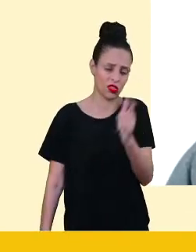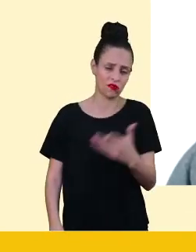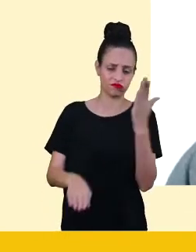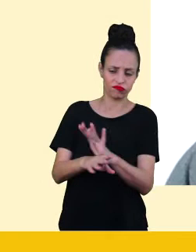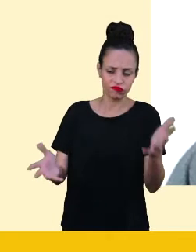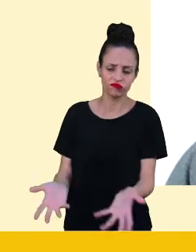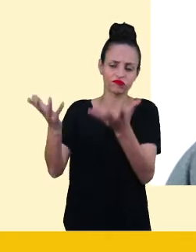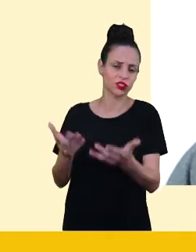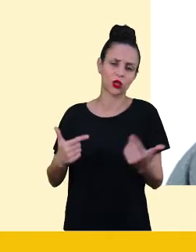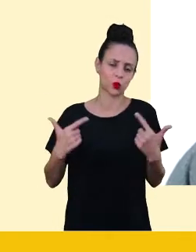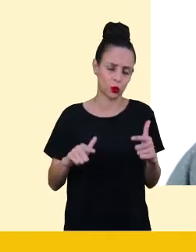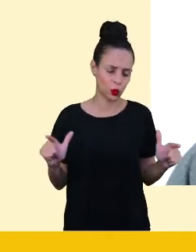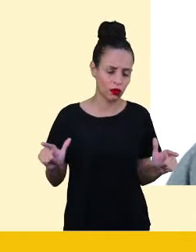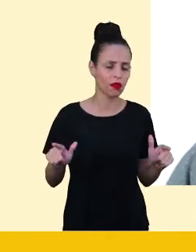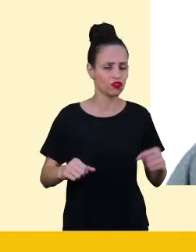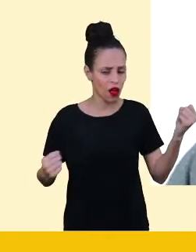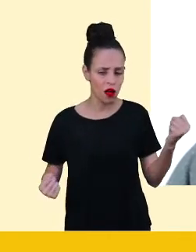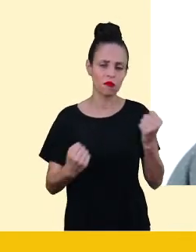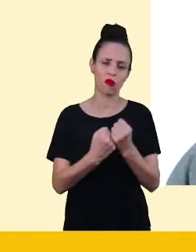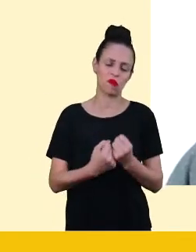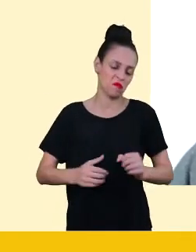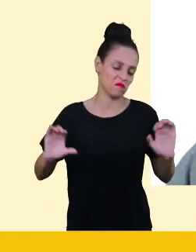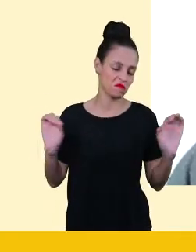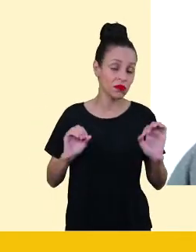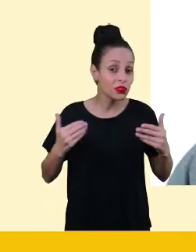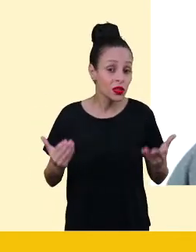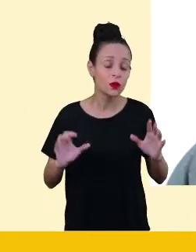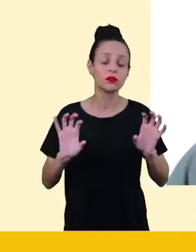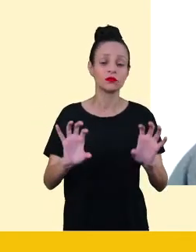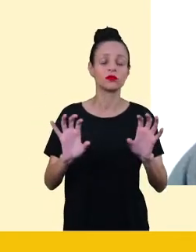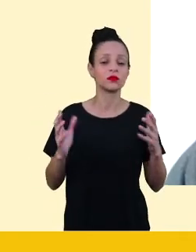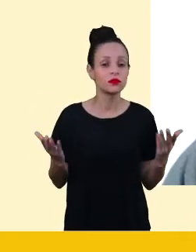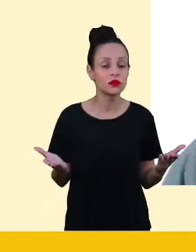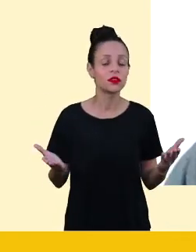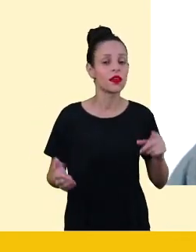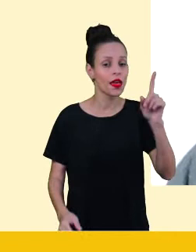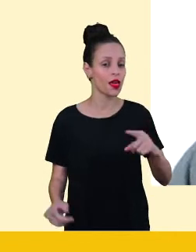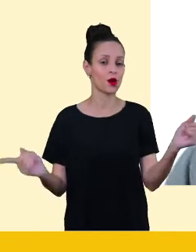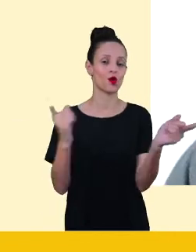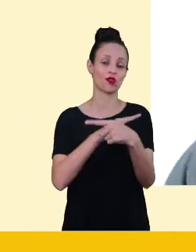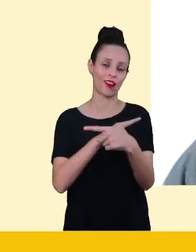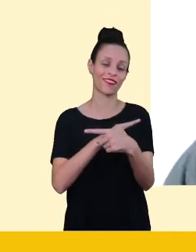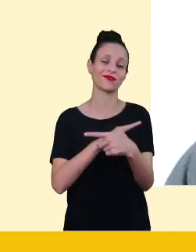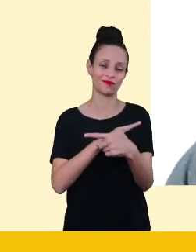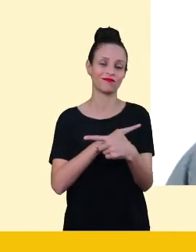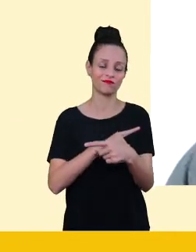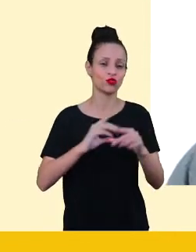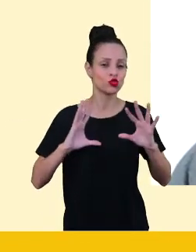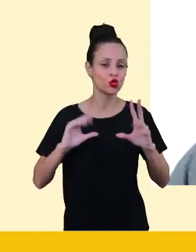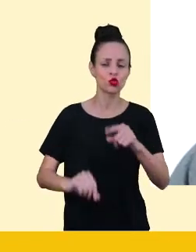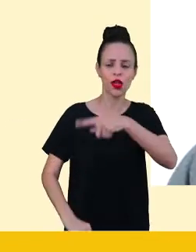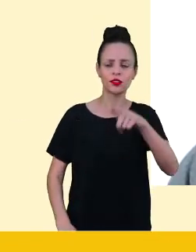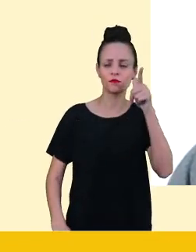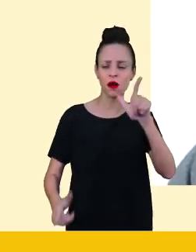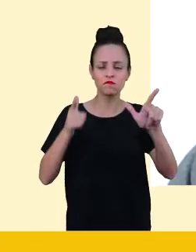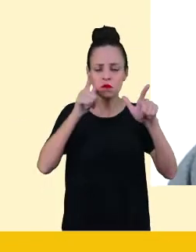De dar apoio, então assim, é o contrário, né? Então, todas as conquistas que foram,